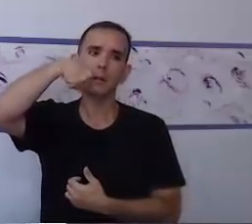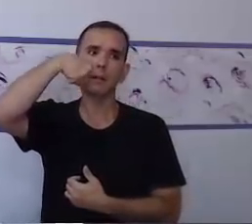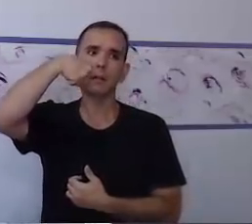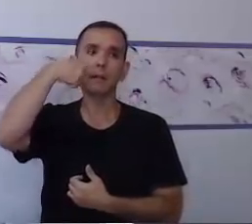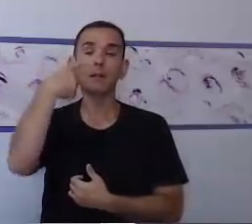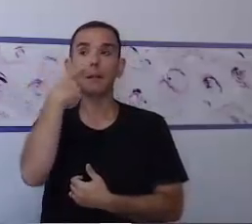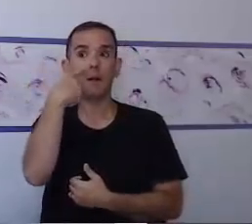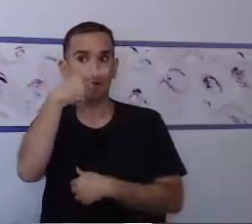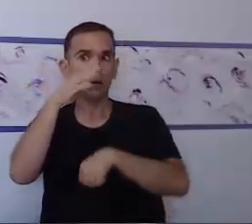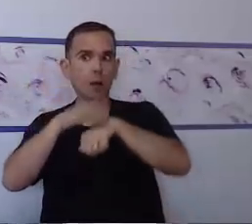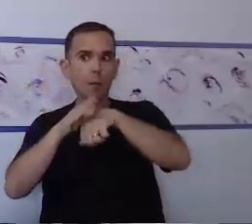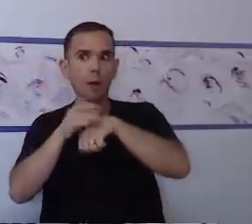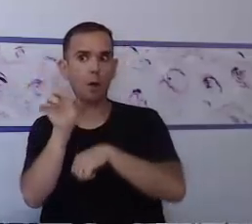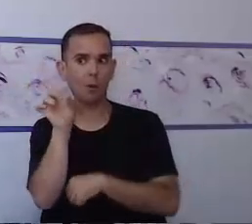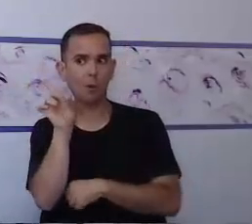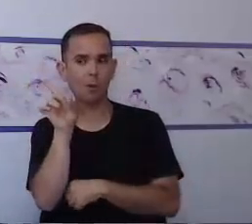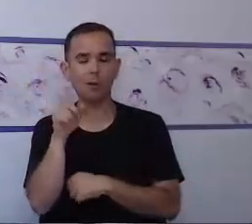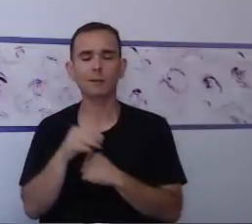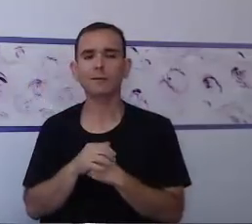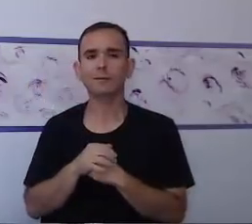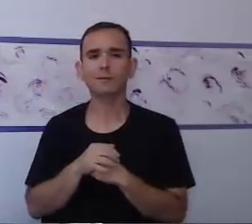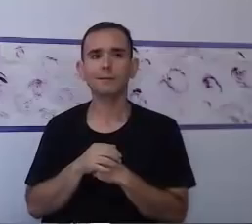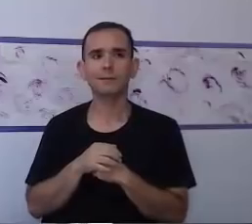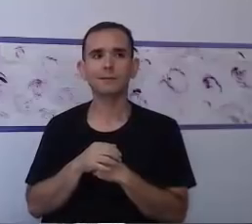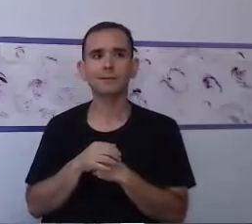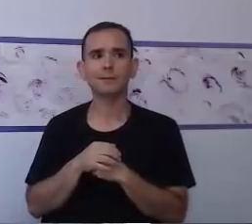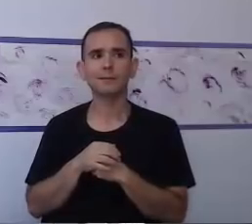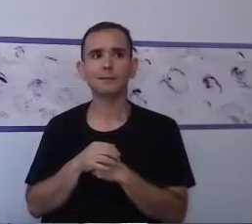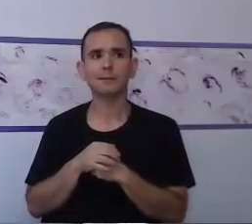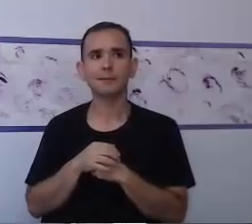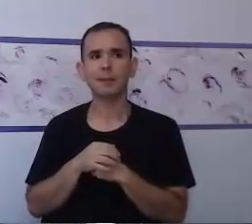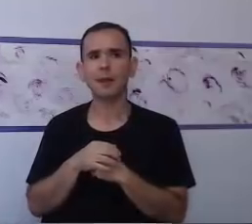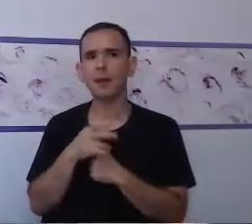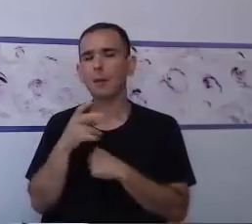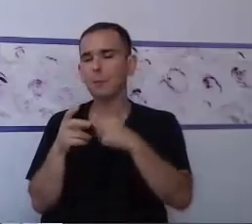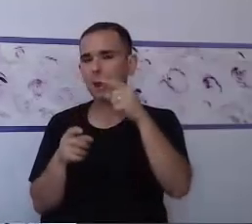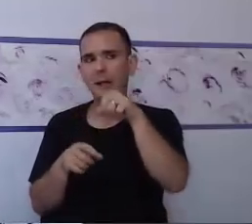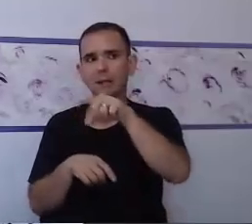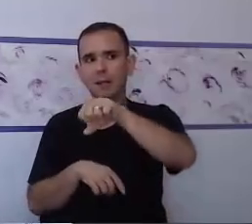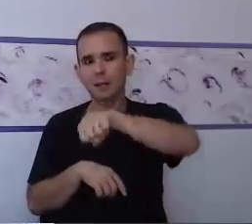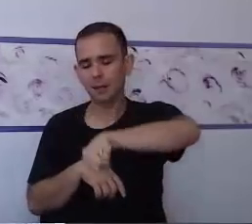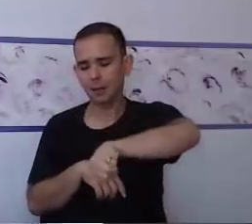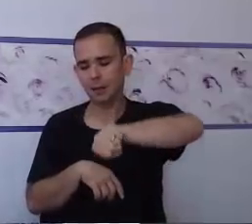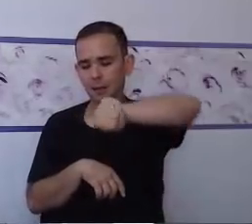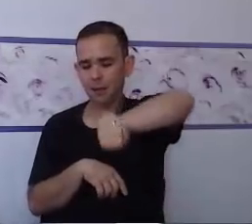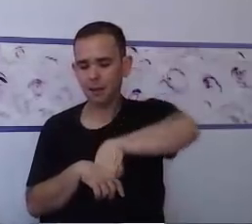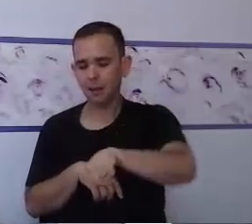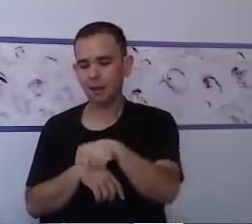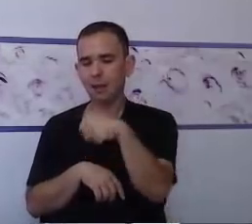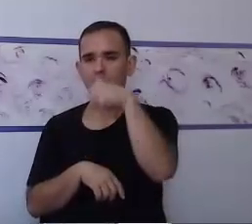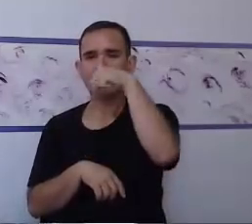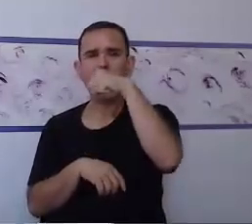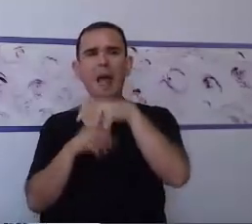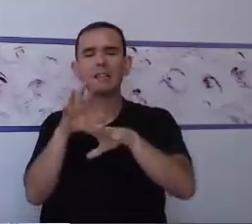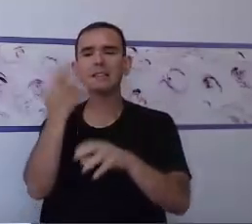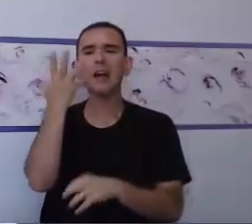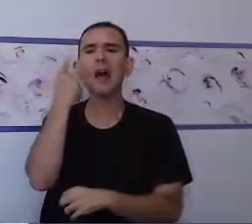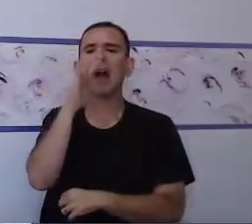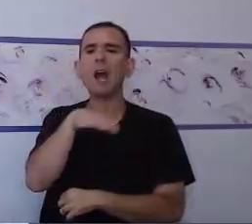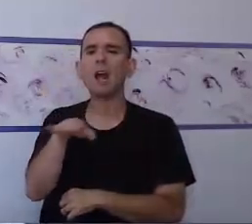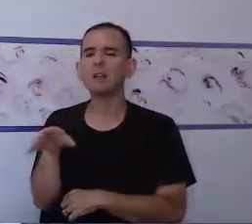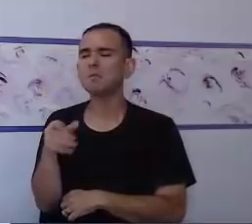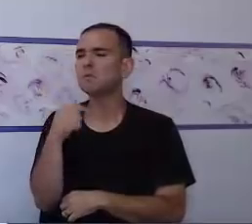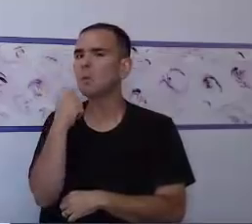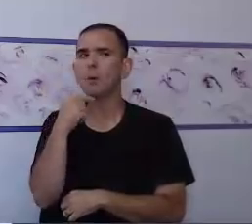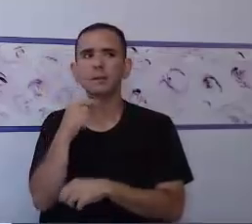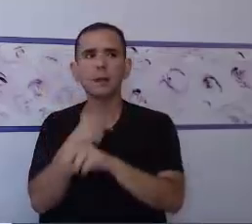vendo na mão? Ó. Para essa colher vir, porque muitas vezes a criança, ela não consegue